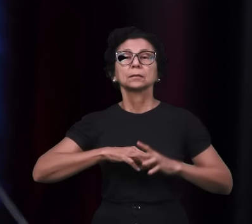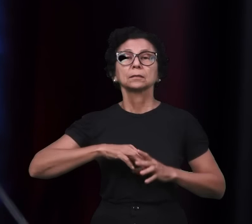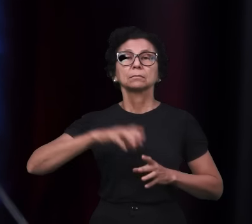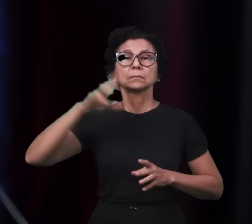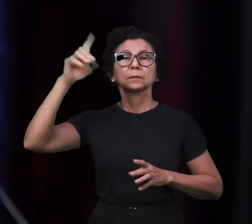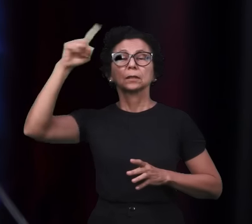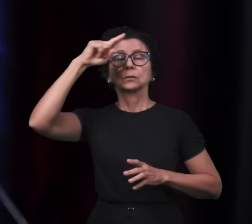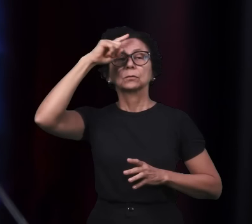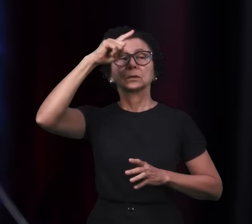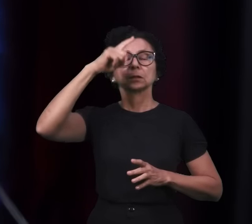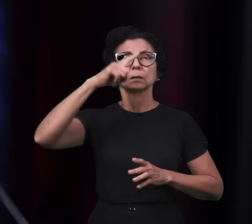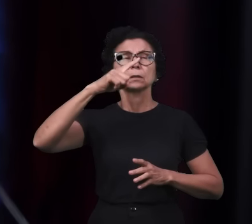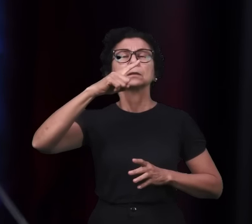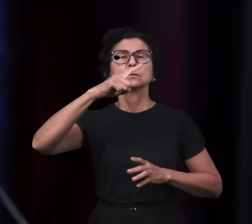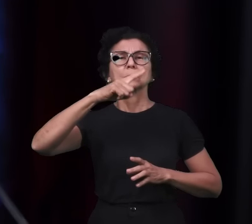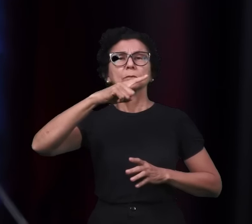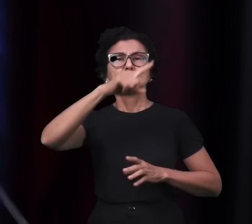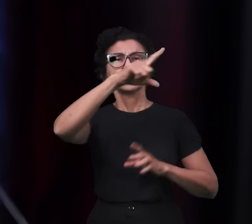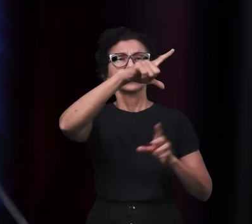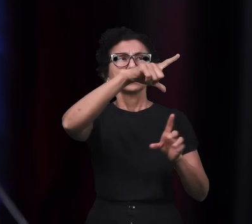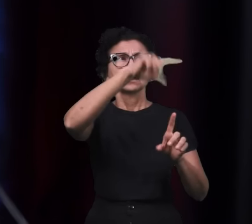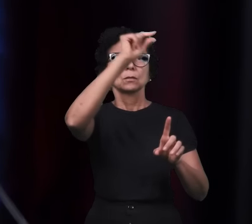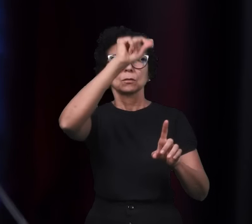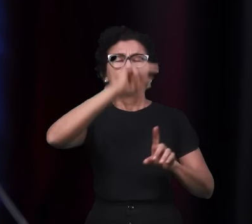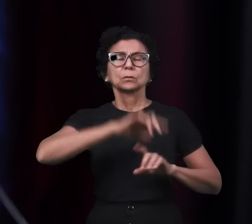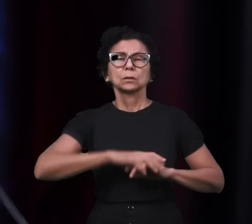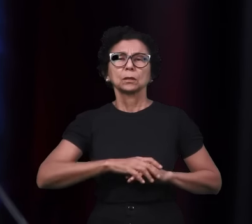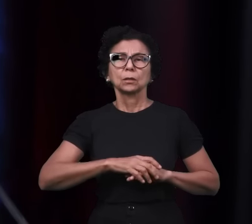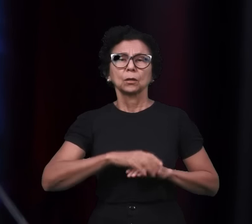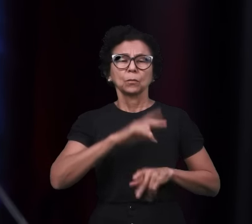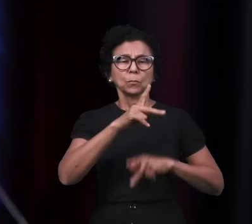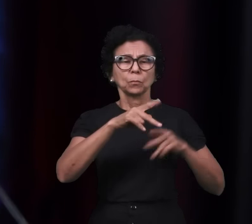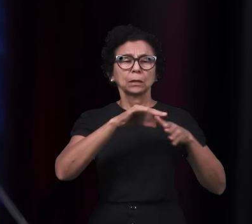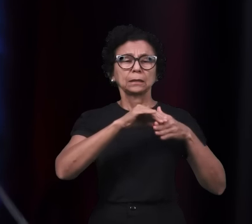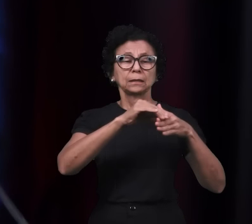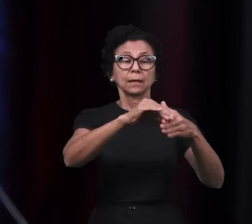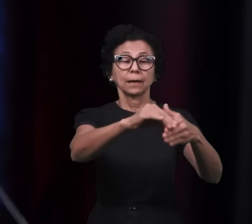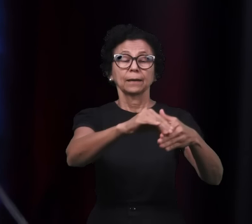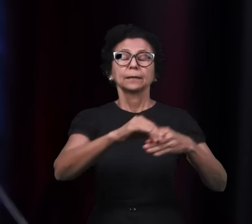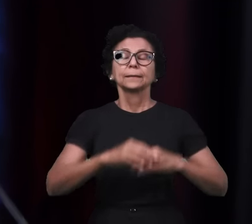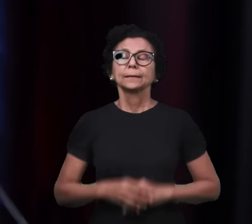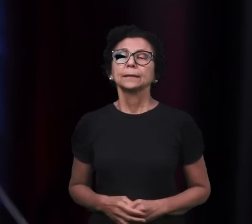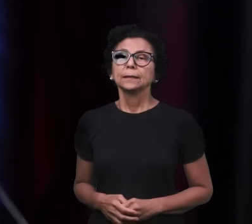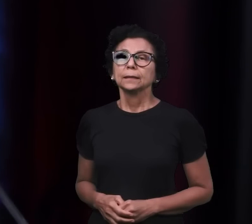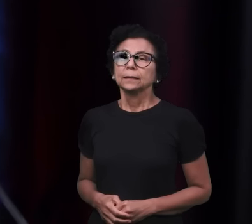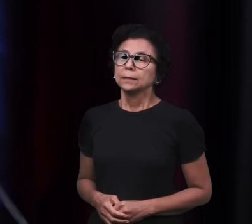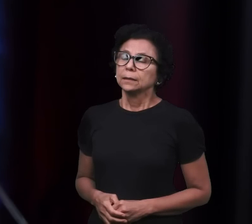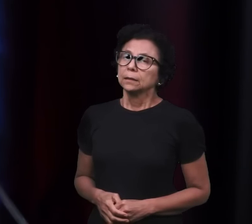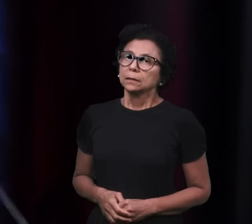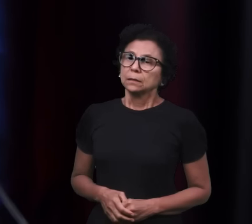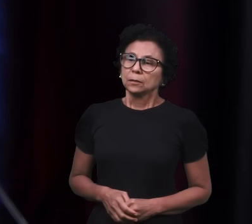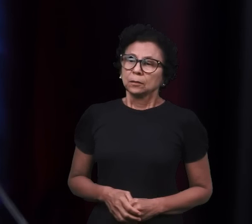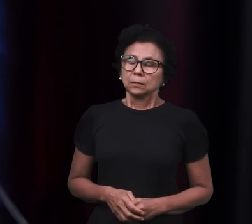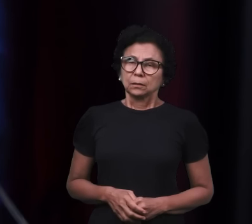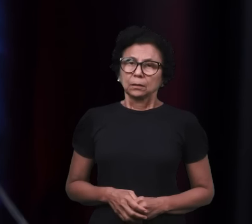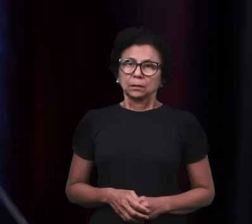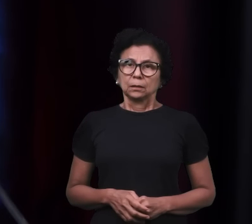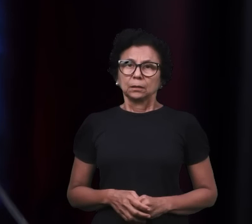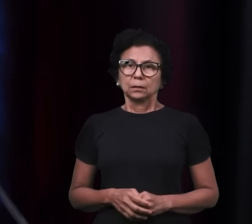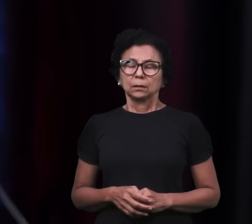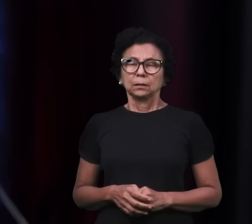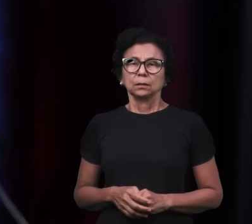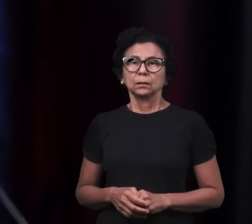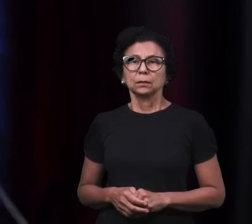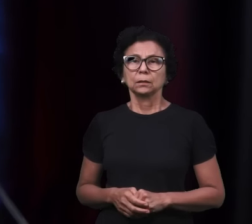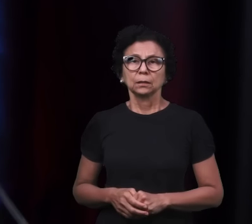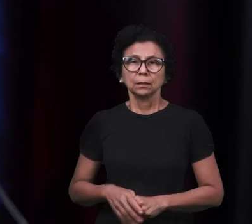para Moisés, né? Através de Moisés para o povo. E o povo ali, nesse momento no Sinai, Deus